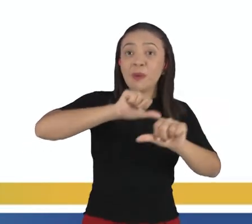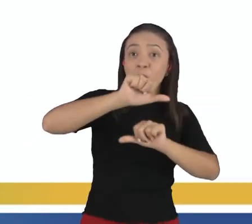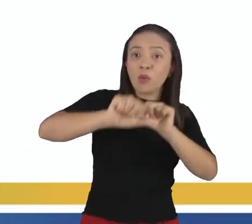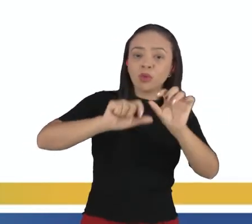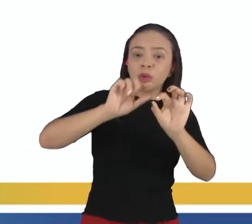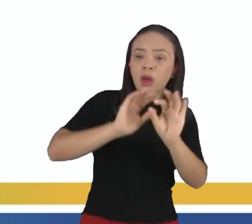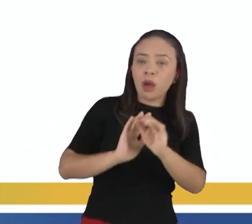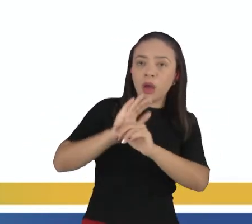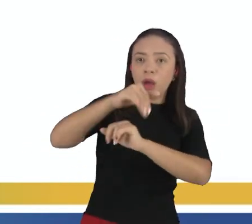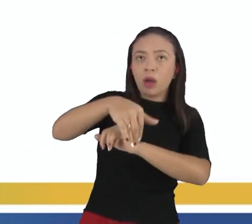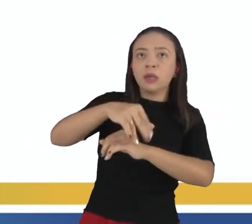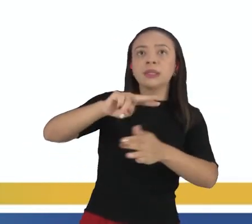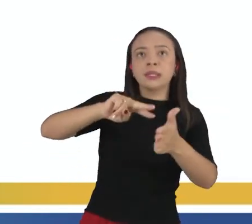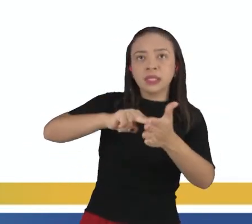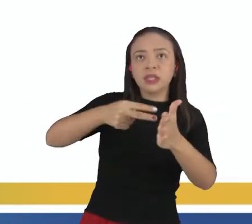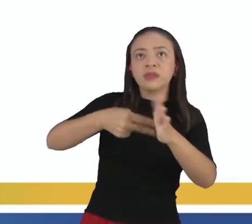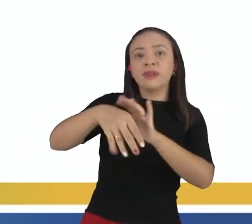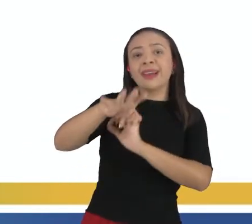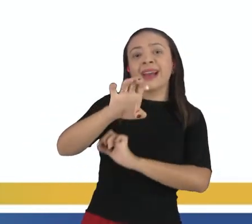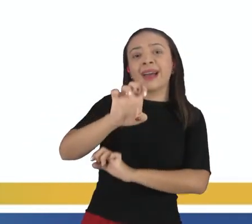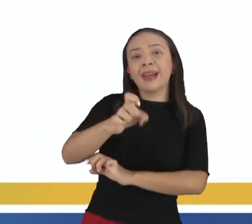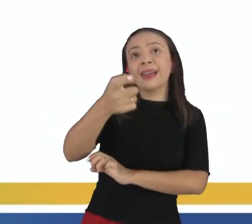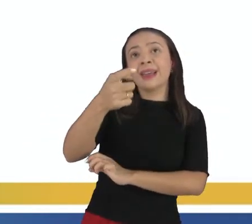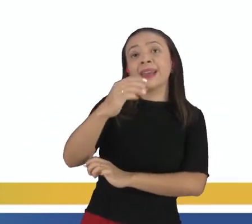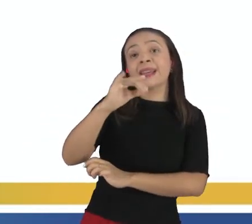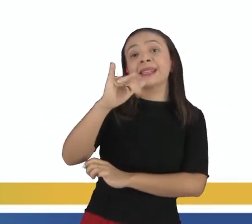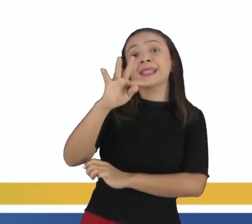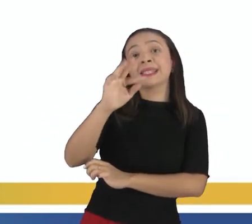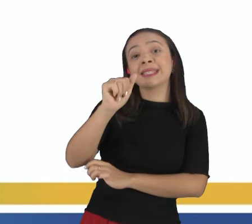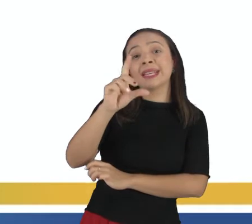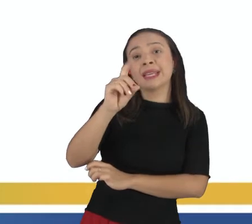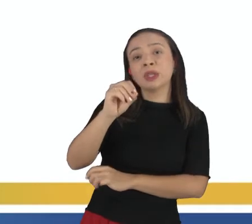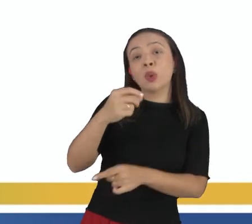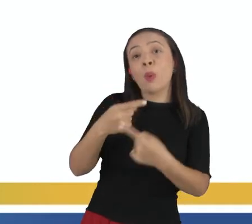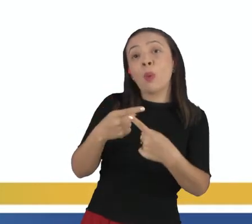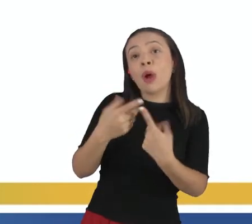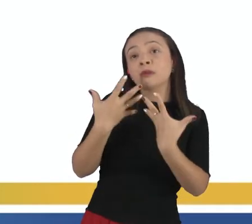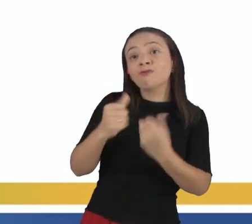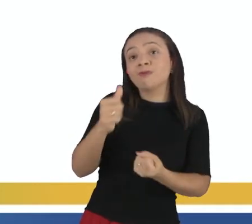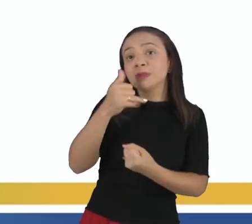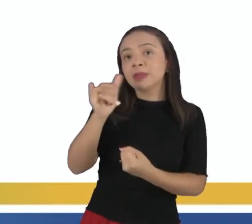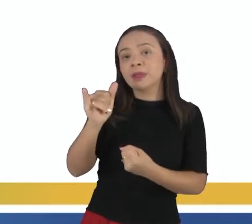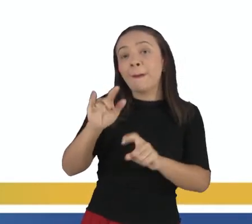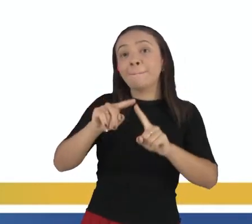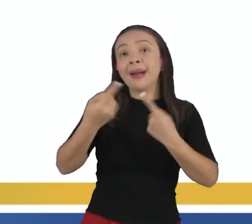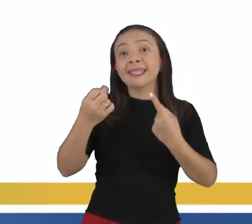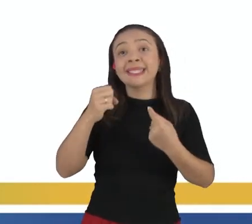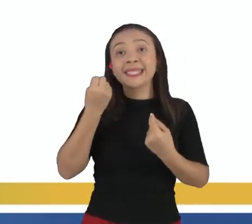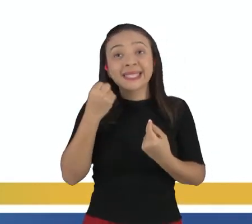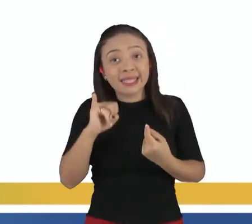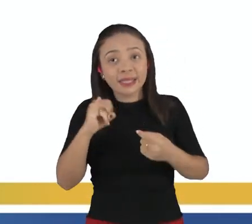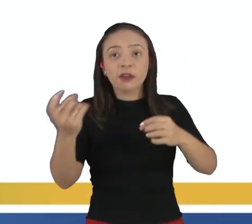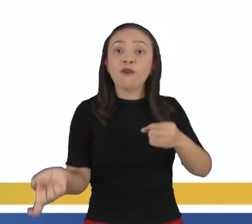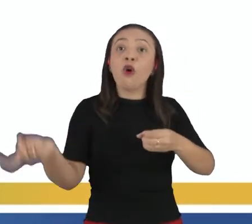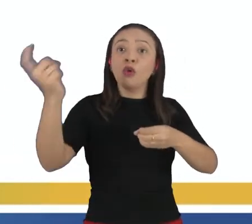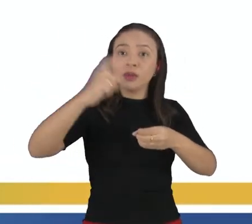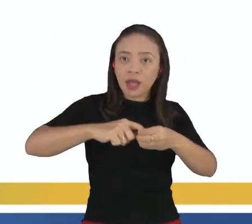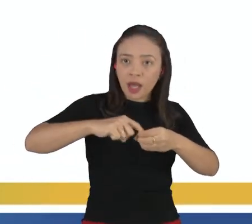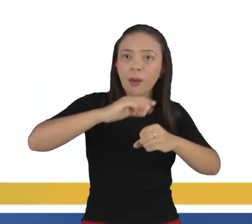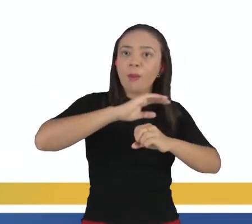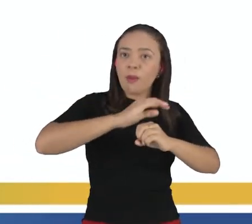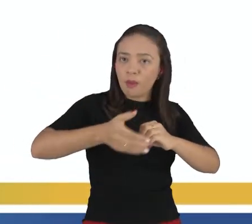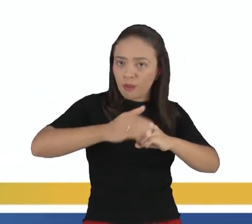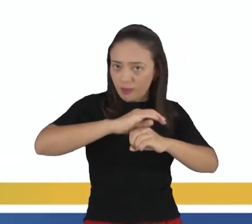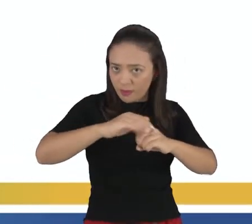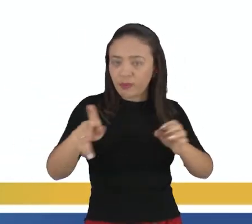excitado devido à quantidade de energia que ele recebe. E quando ele volta para o seu estado fundamental, que é a sua camada ou seu